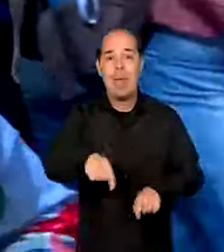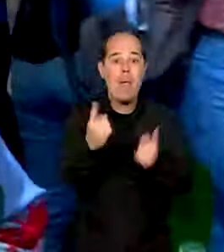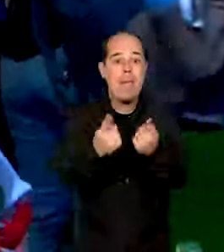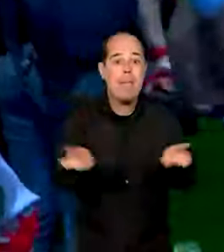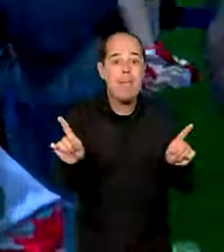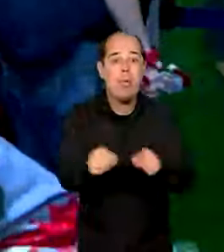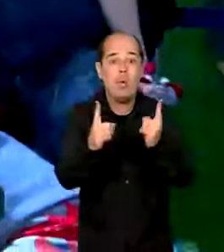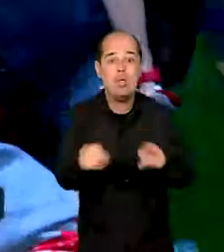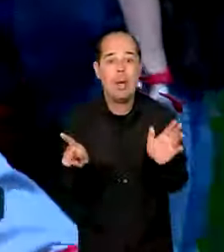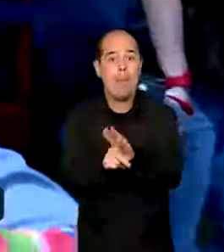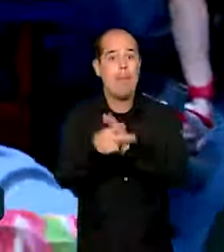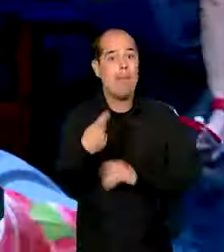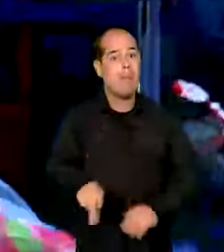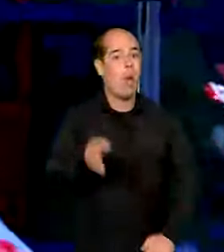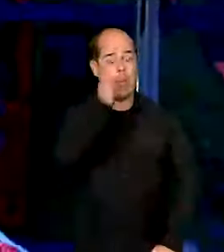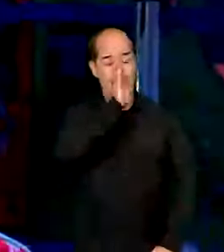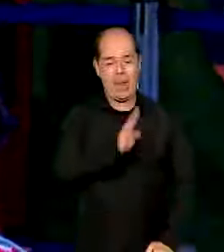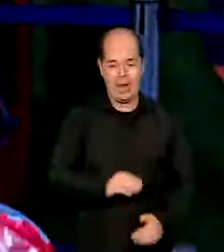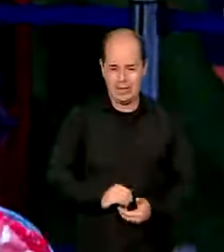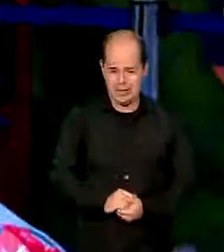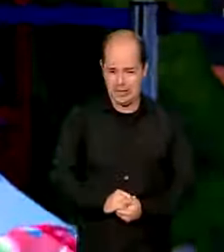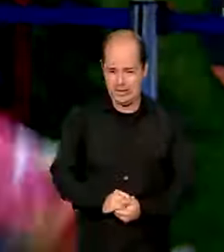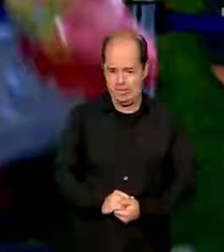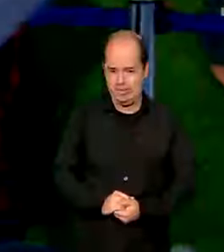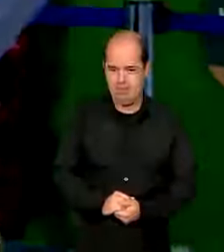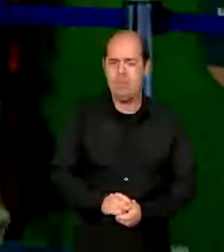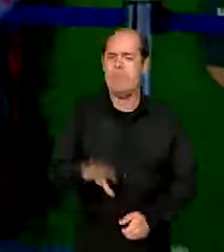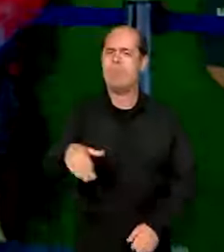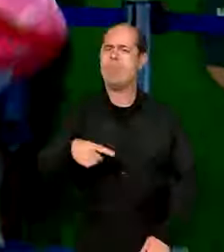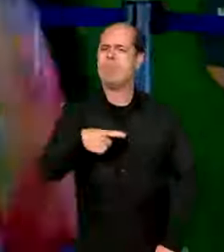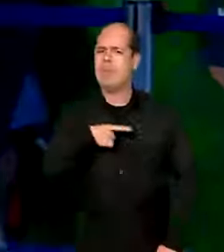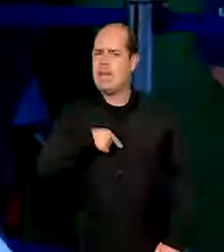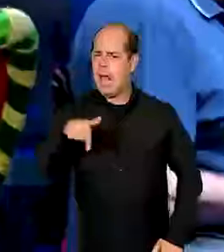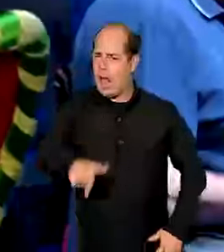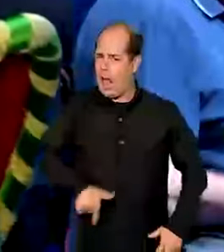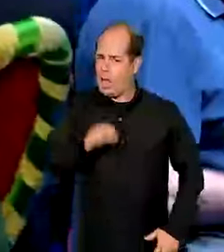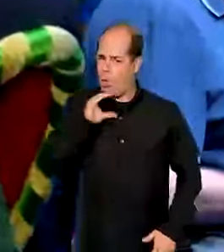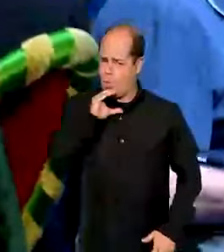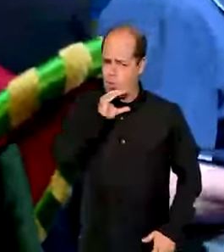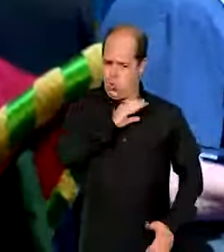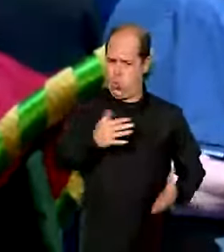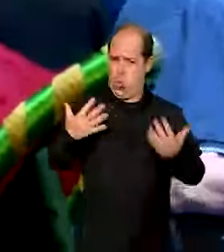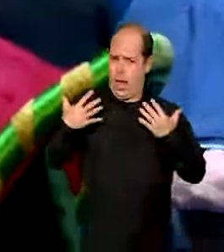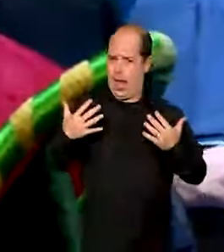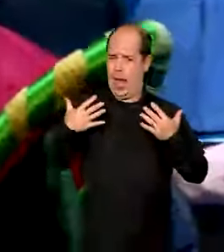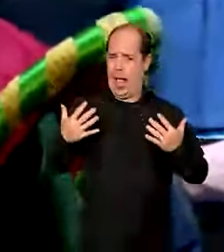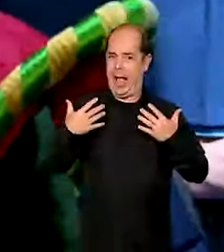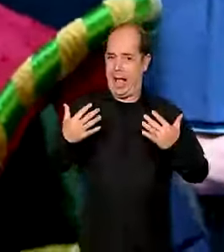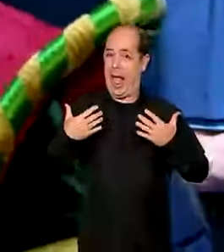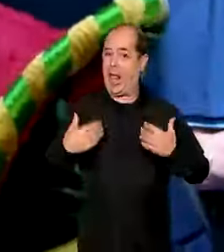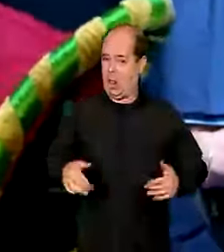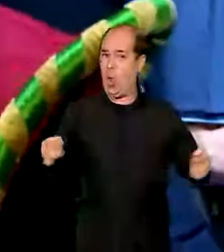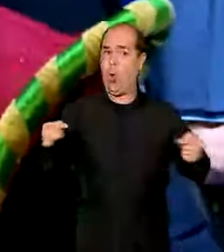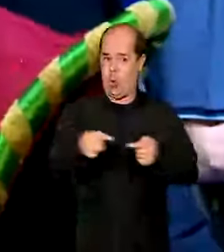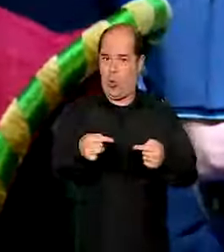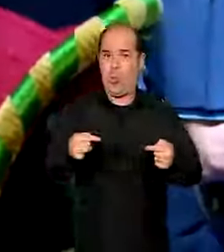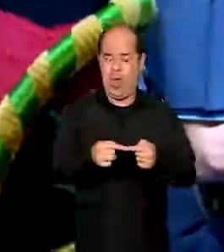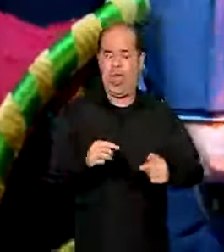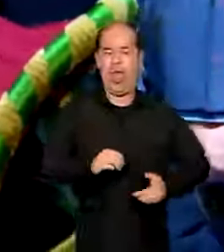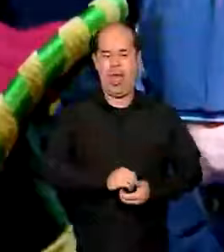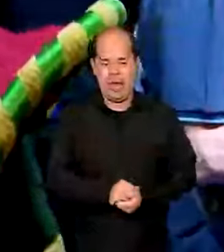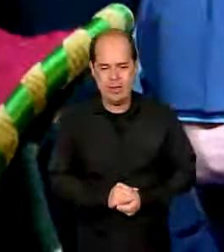o quentinho, né? Aí eu gosto demais, eu achei que combinou foi muito. O Papai Noel chamou a gente aqui para fazer esse